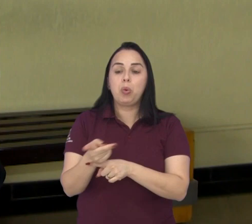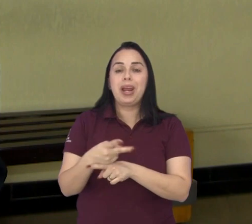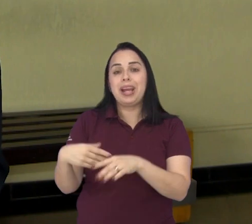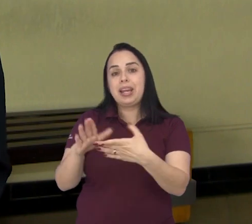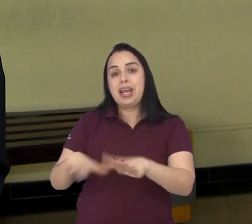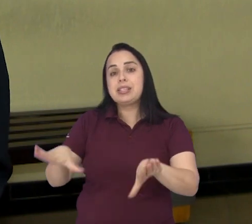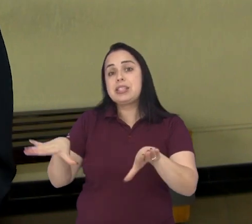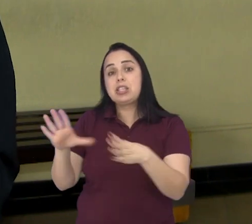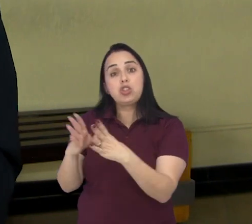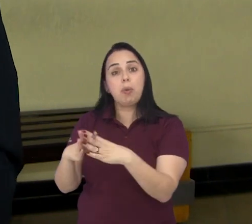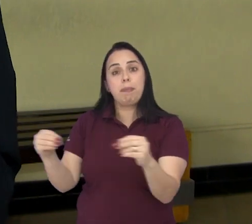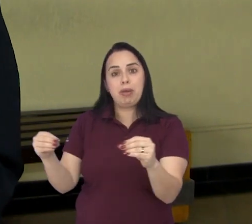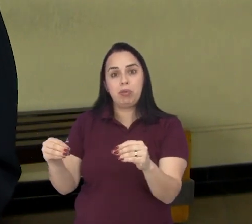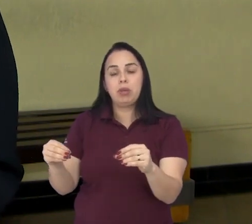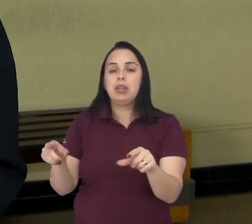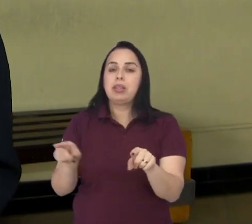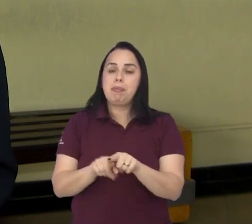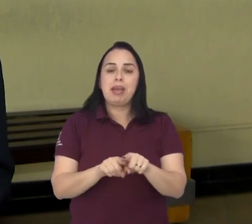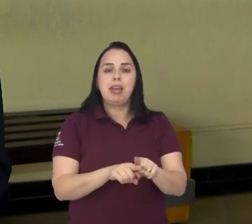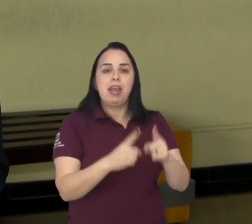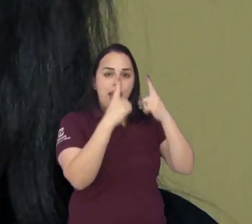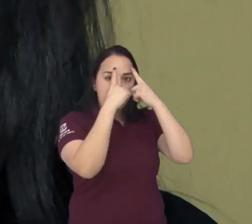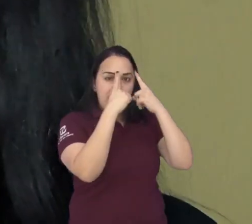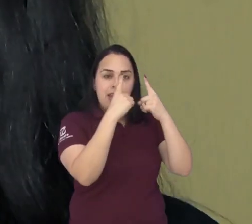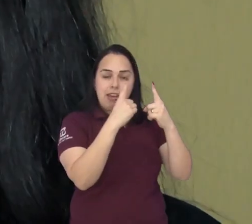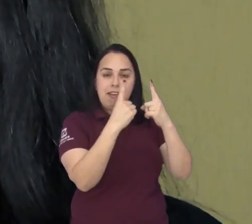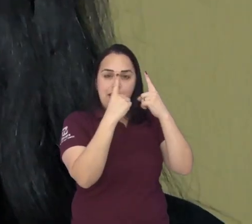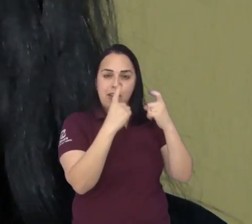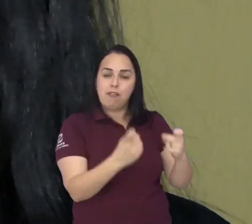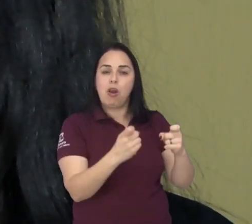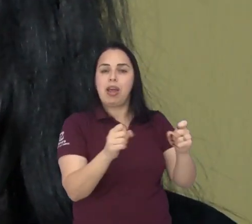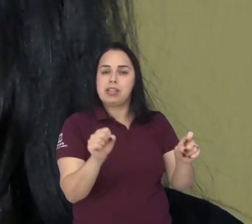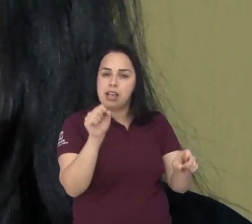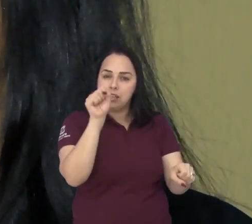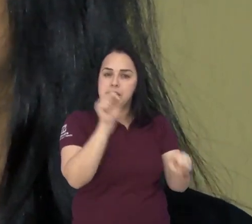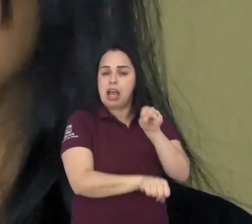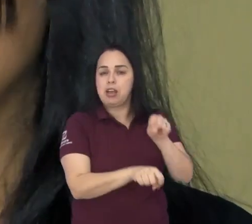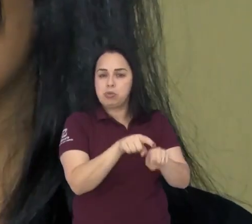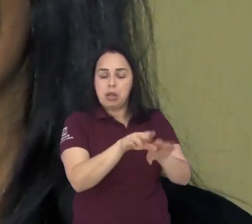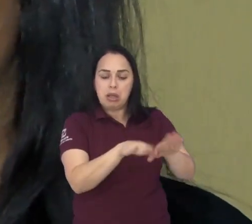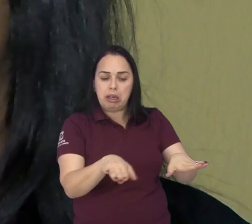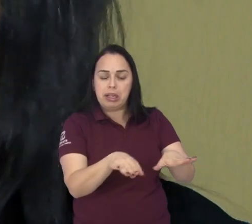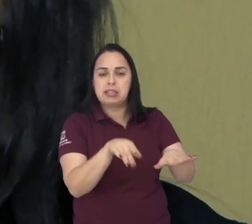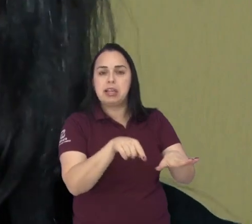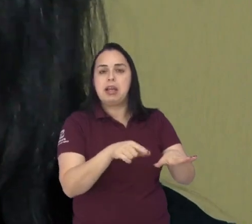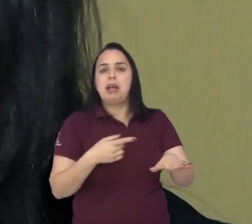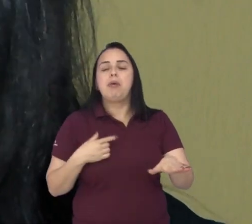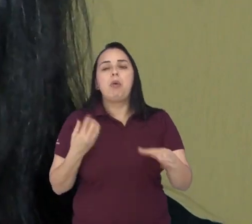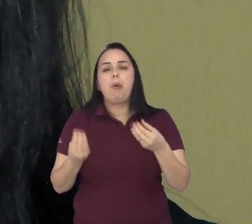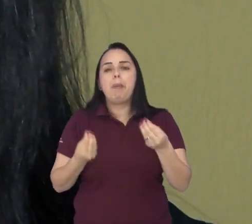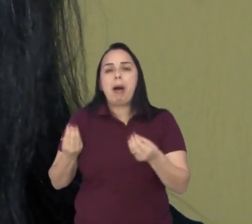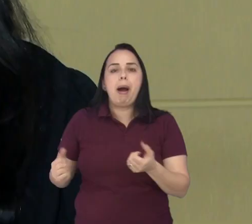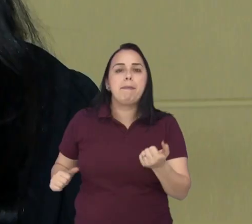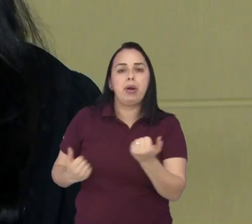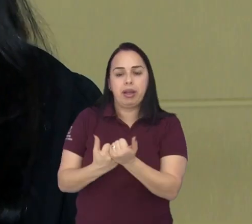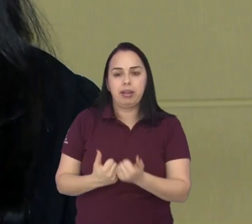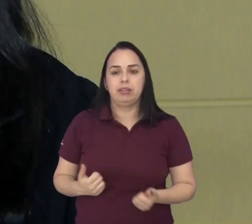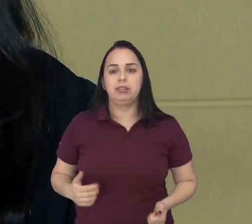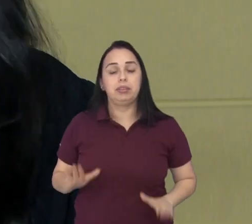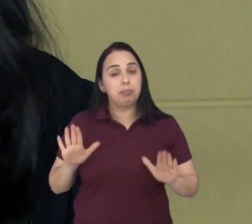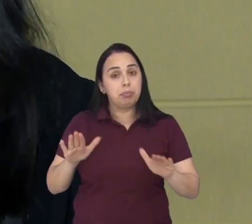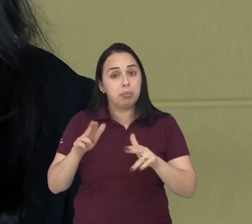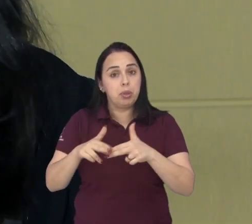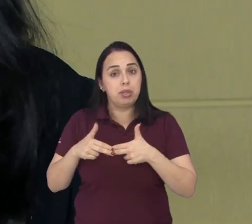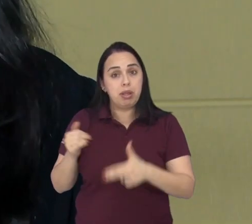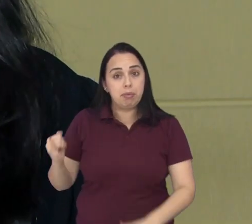de crianças desaparecidas e vítimas de abuso. E a parceria com o poder público é muito importante para a solução do problema. Eu acho que